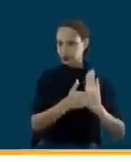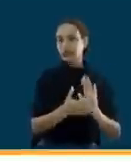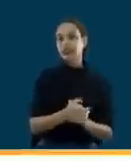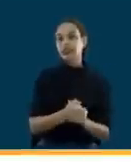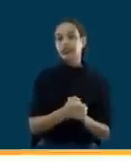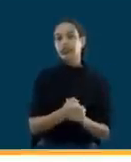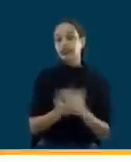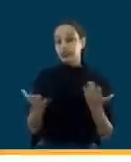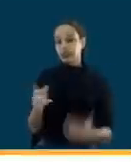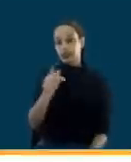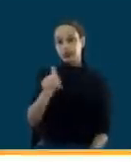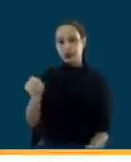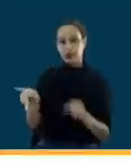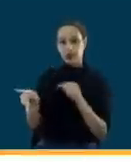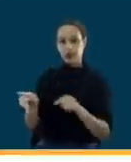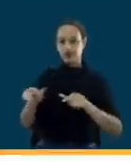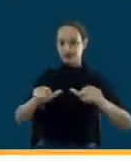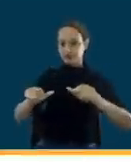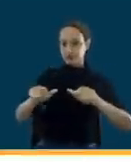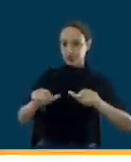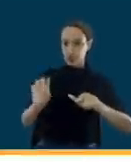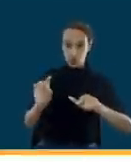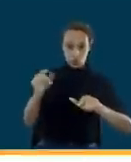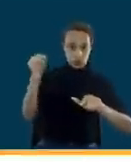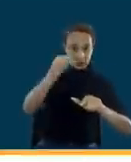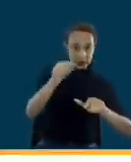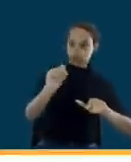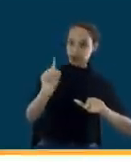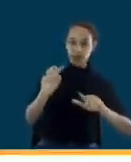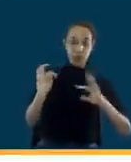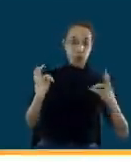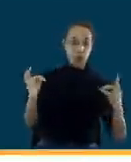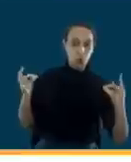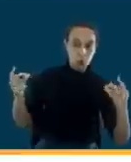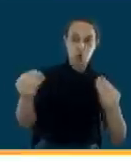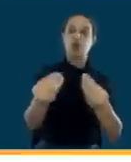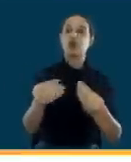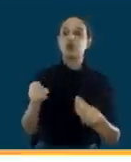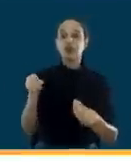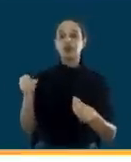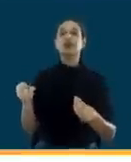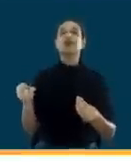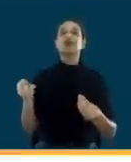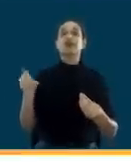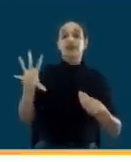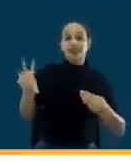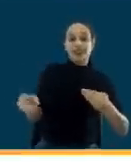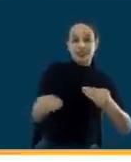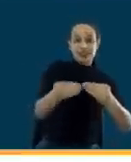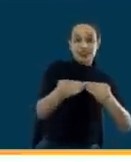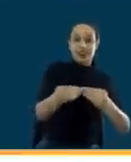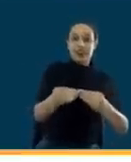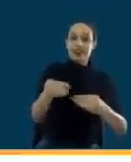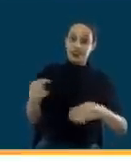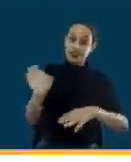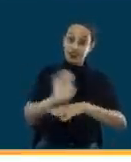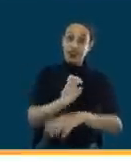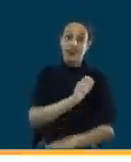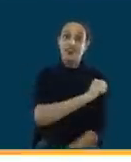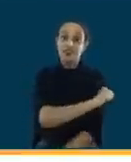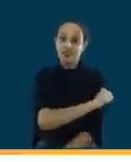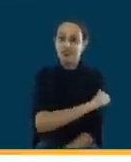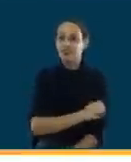só por essa iniciativa, mas por tudo aquilo que ele entrega ao Estado do Rio de Janeiro, ele é, para mim, secretária de